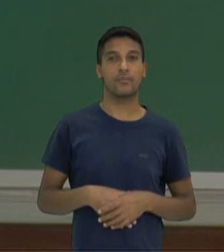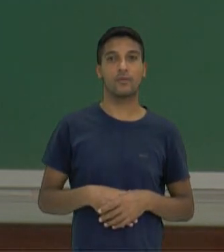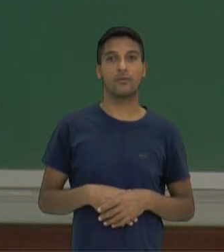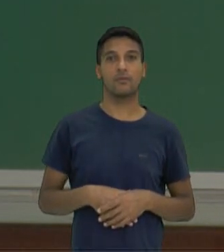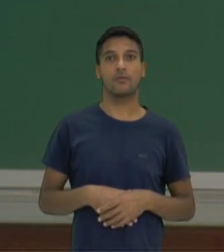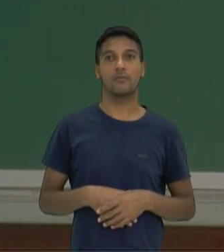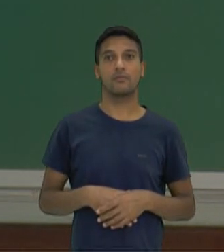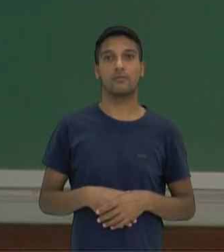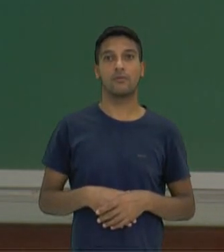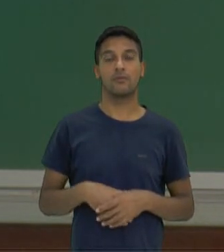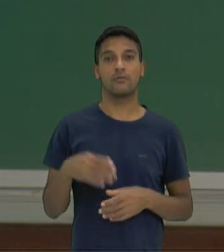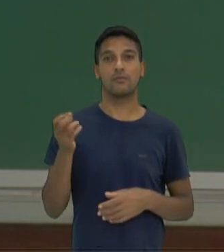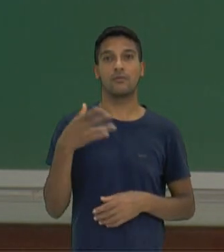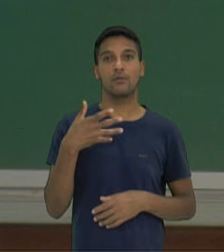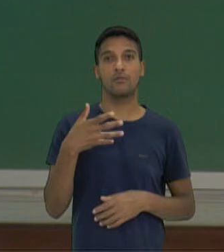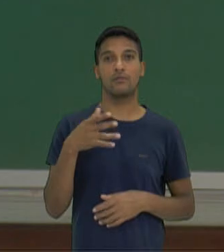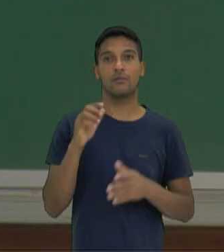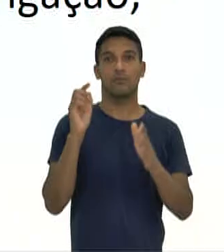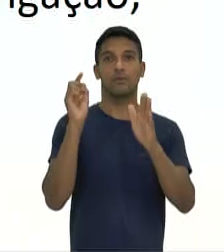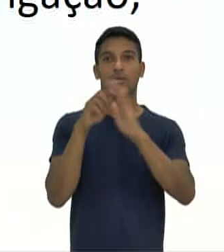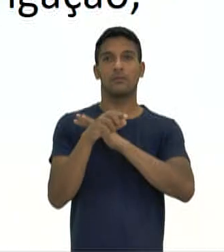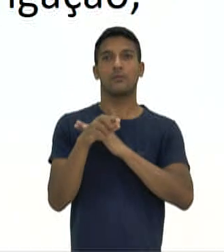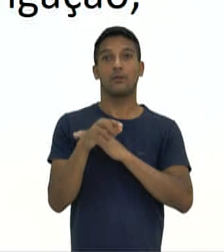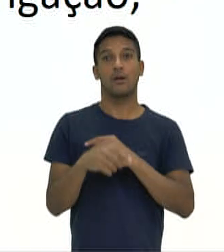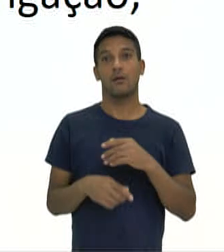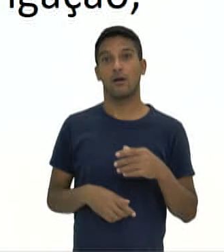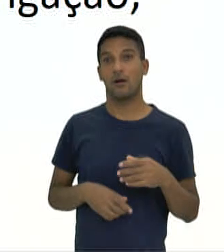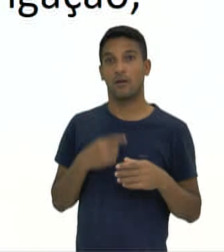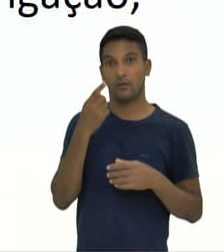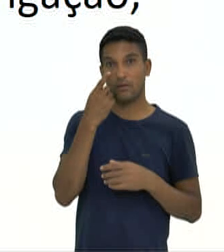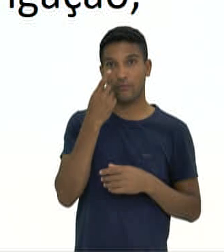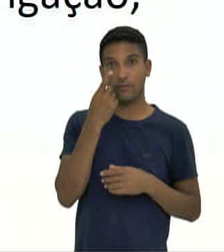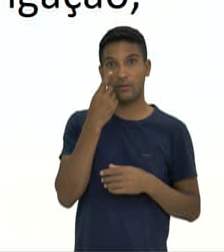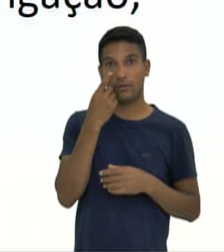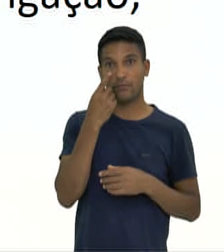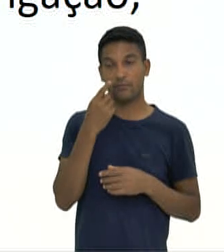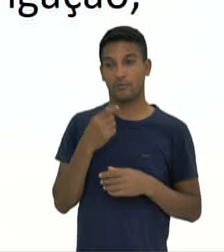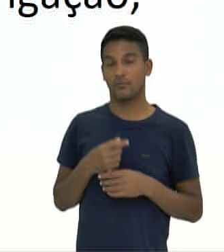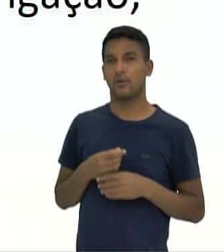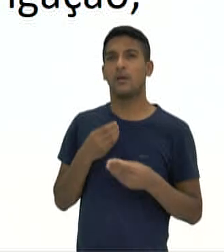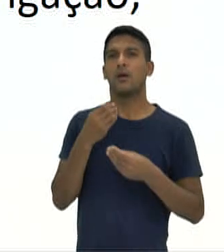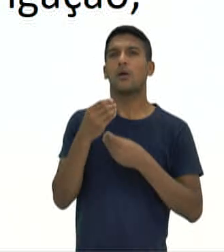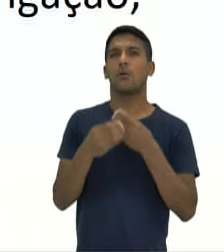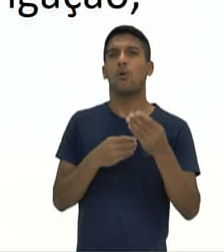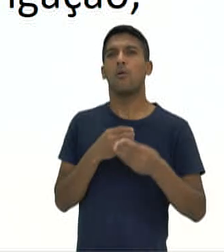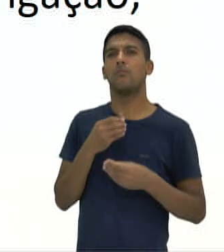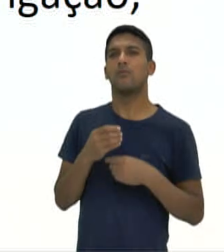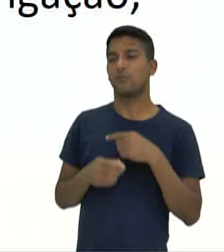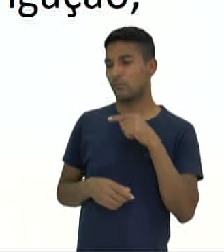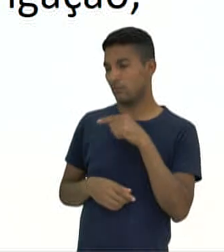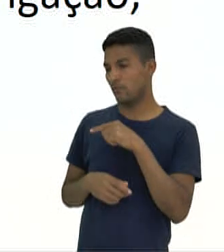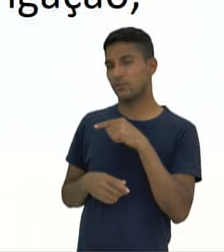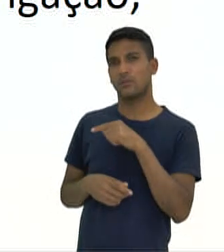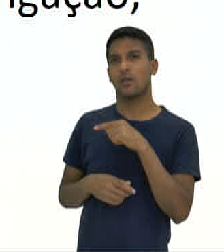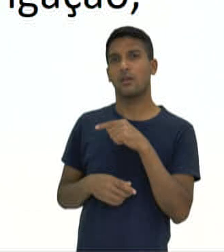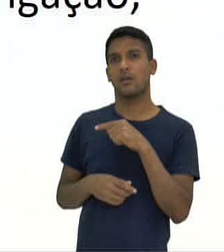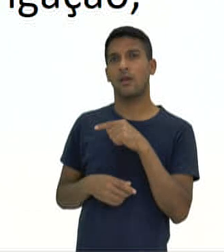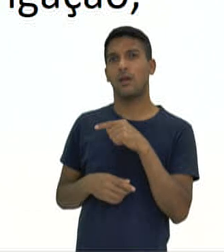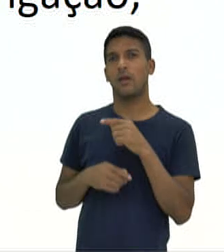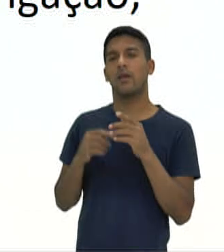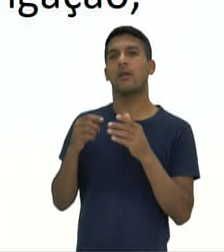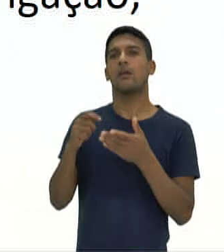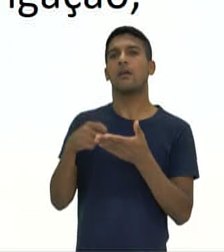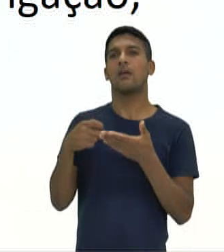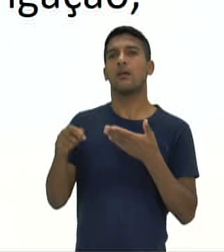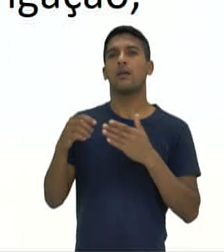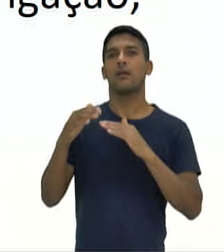pergunta. Como você virou escritor? Desde bem pequeno, eu já ficava intrigado com a força transformadora